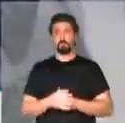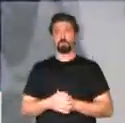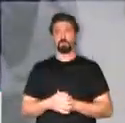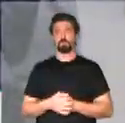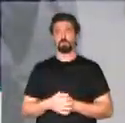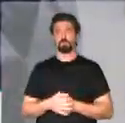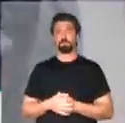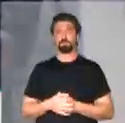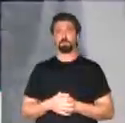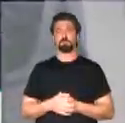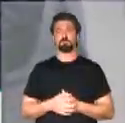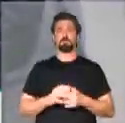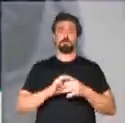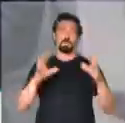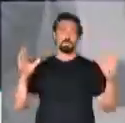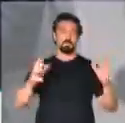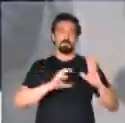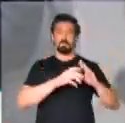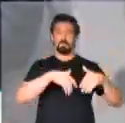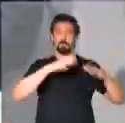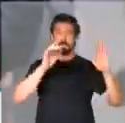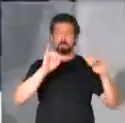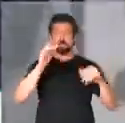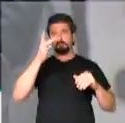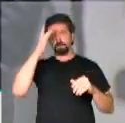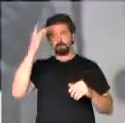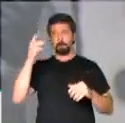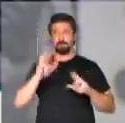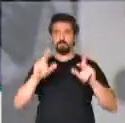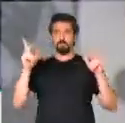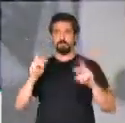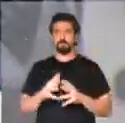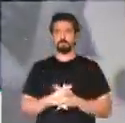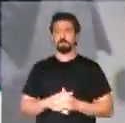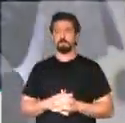nosso relator. Não. Liberando a bancada se alguém pensa em sentido contrário. Mas há